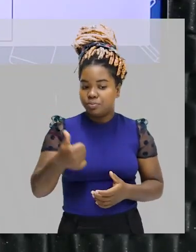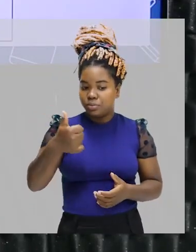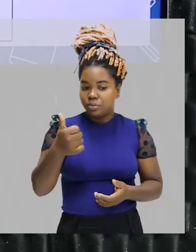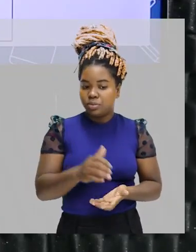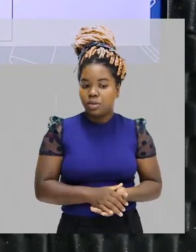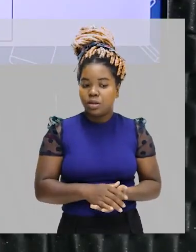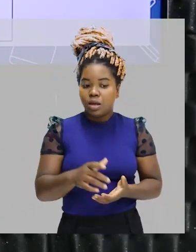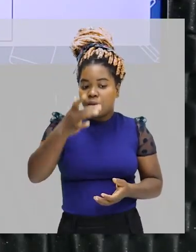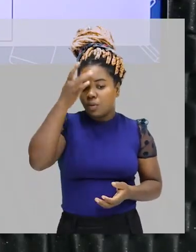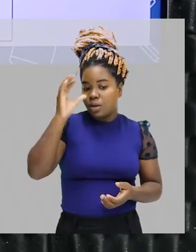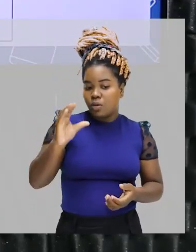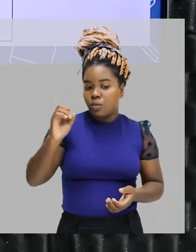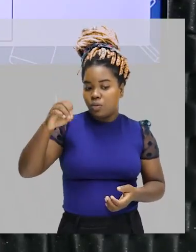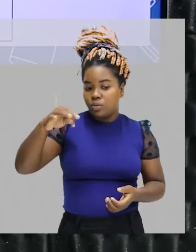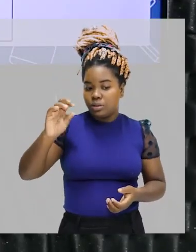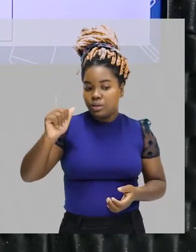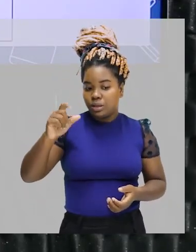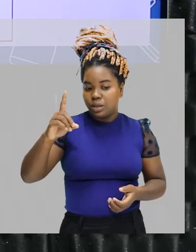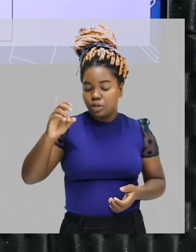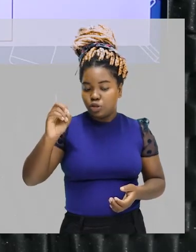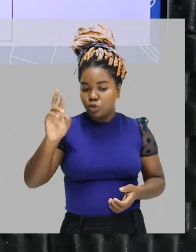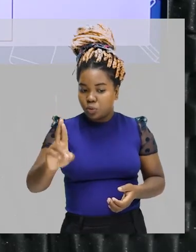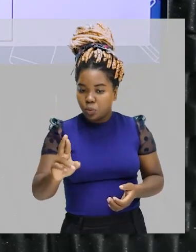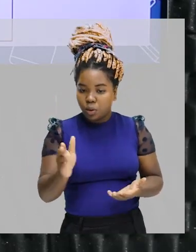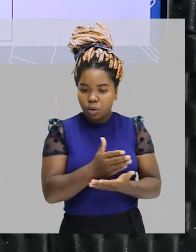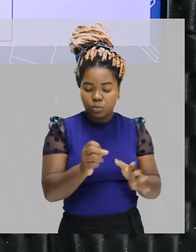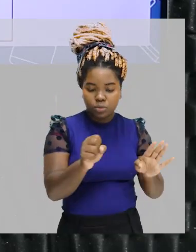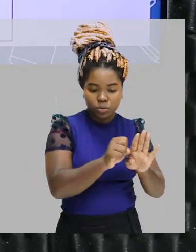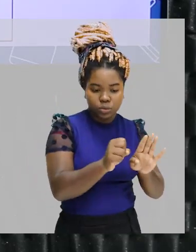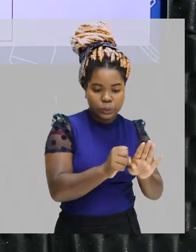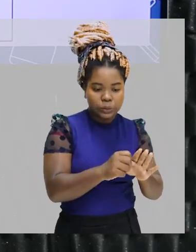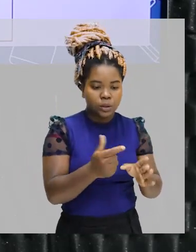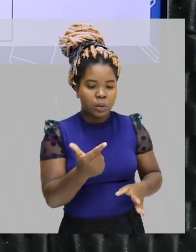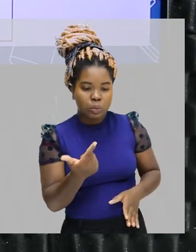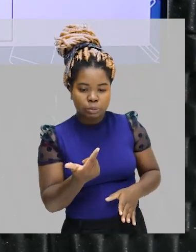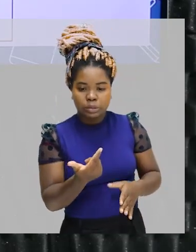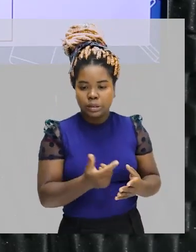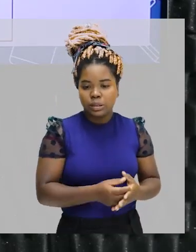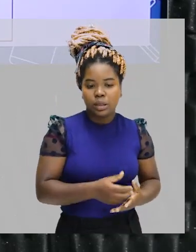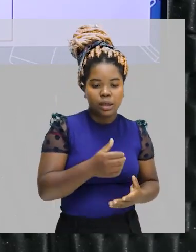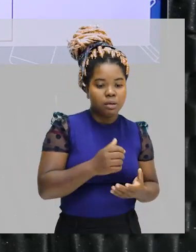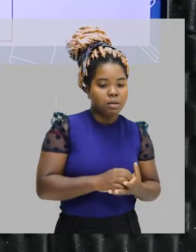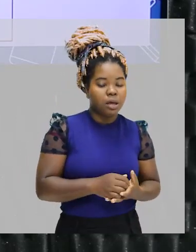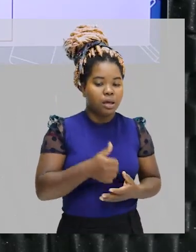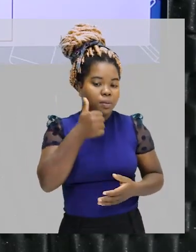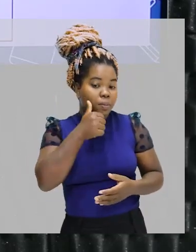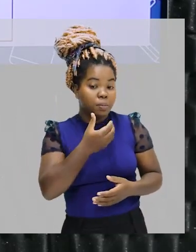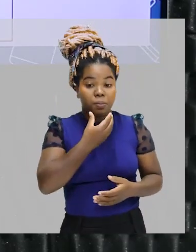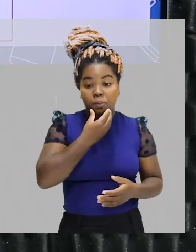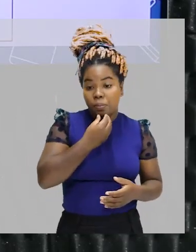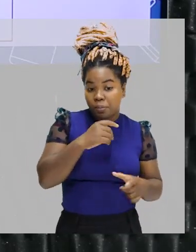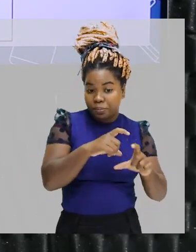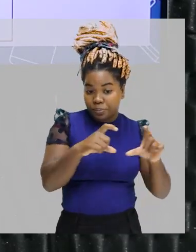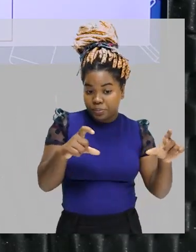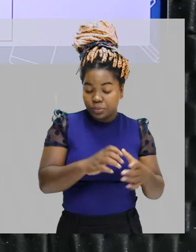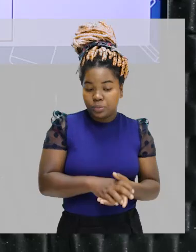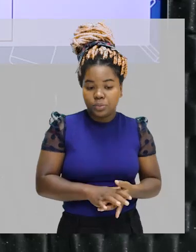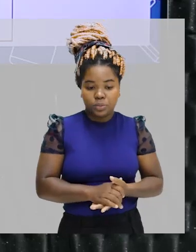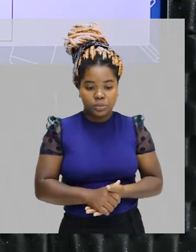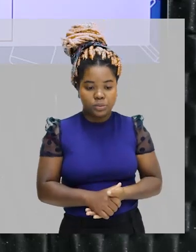grande maioria dos substantivos em inglês, eles não têm versão masculina e feminina. Eu vou mostrar para vocês daqui a pouco alguns exemplos que